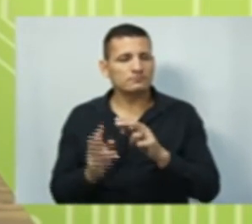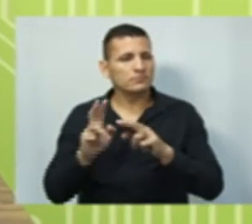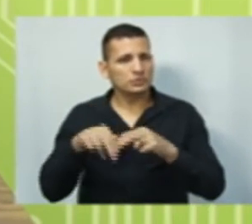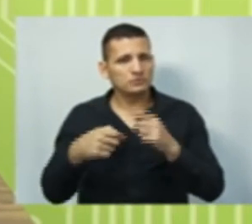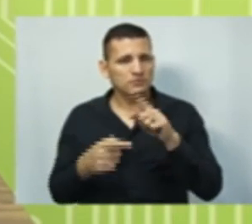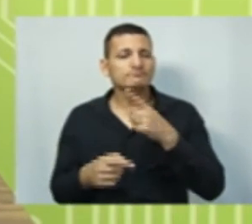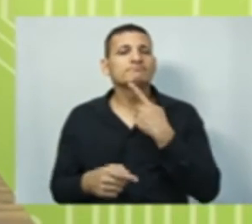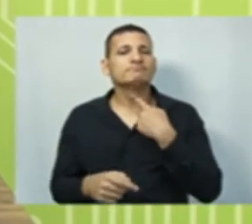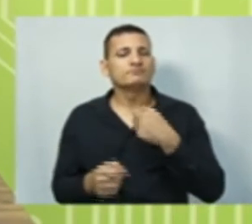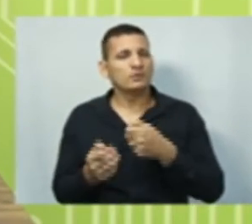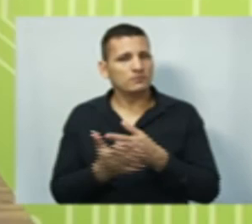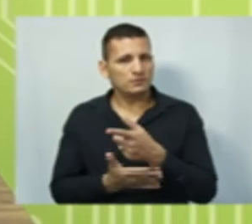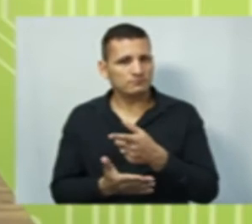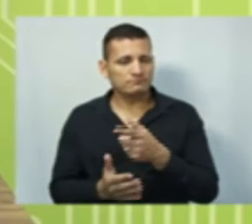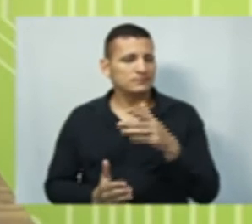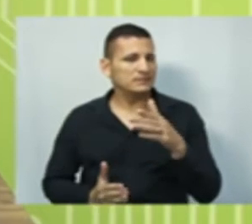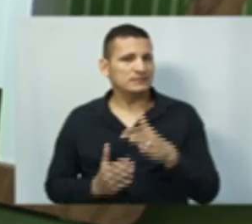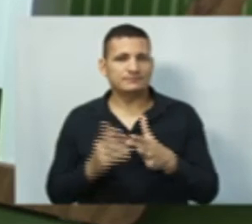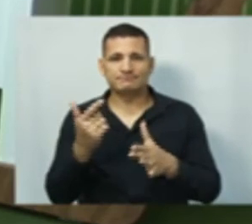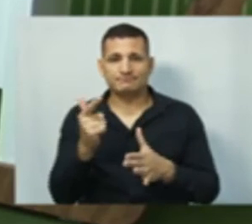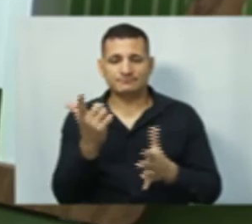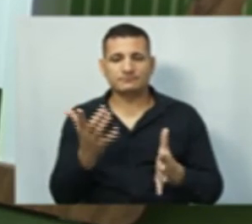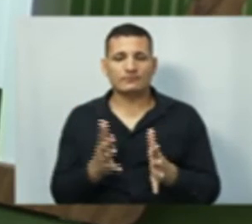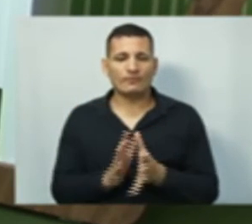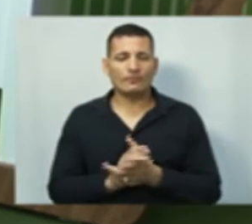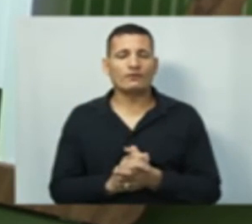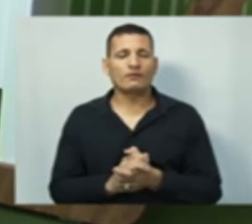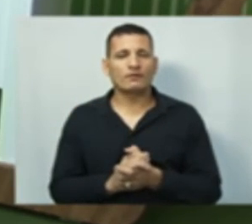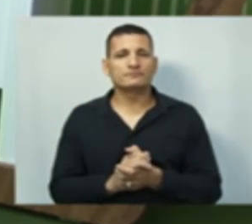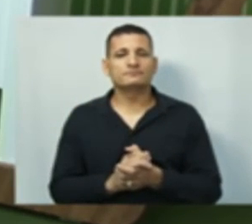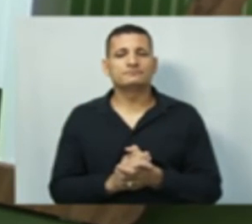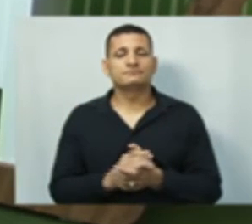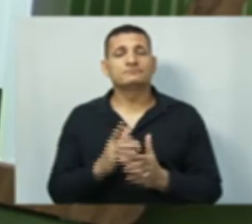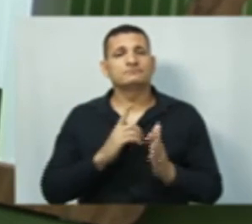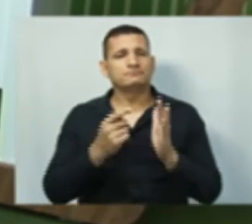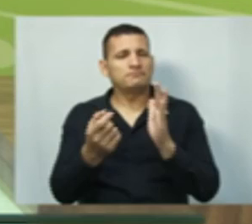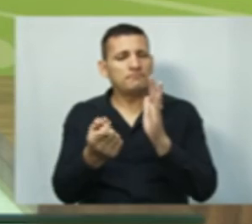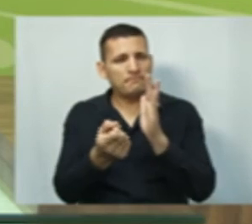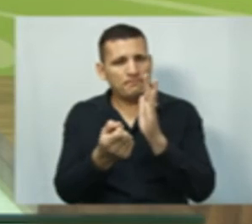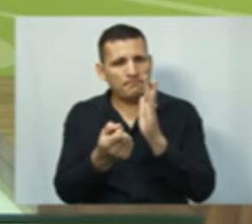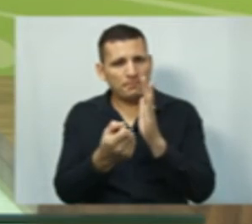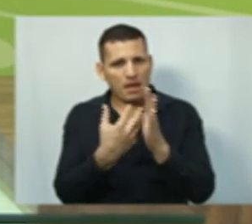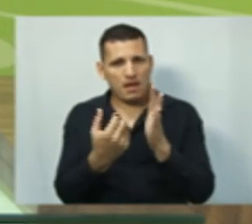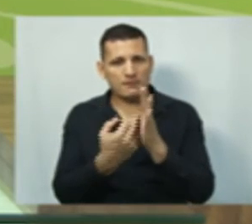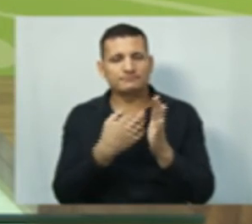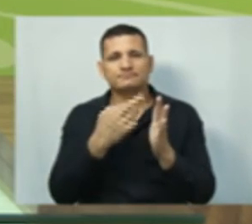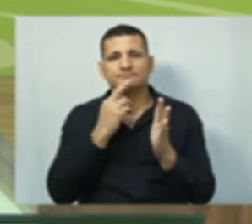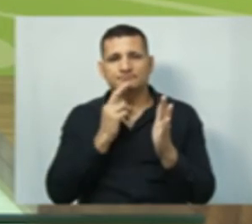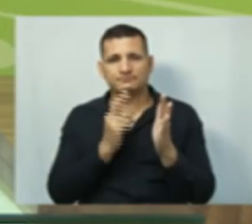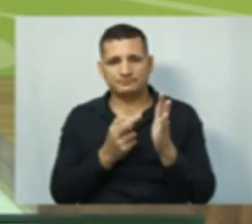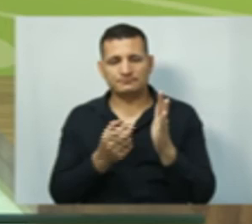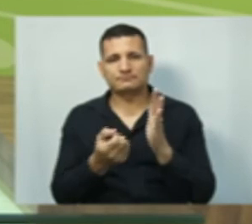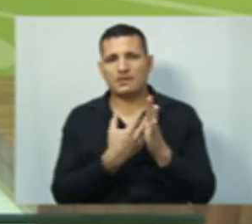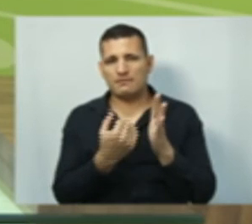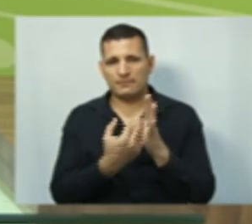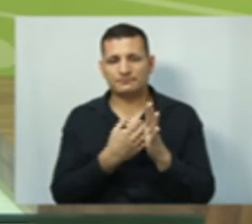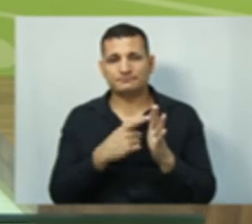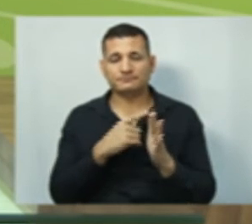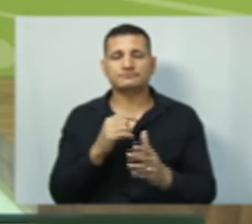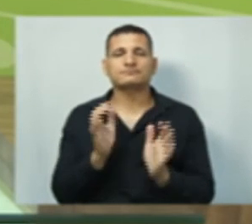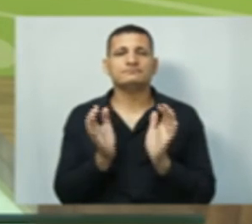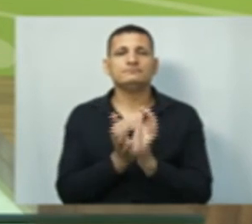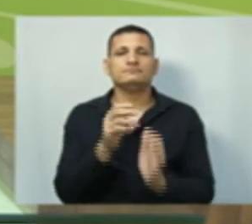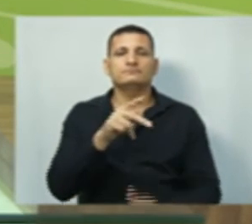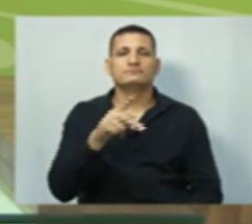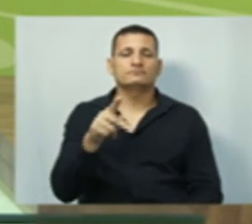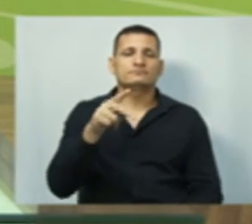desejos de consumo são ilimitados. Vieram algumas respostas ainda sobre essa questão. ali da turma da professora Nílzia, disse que